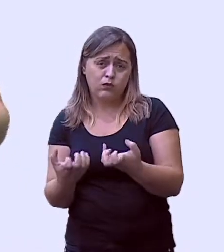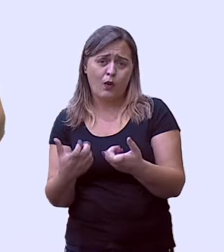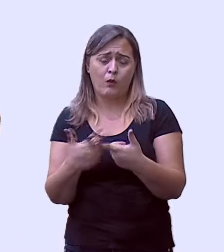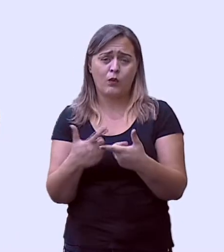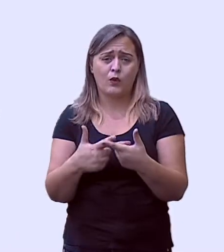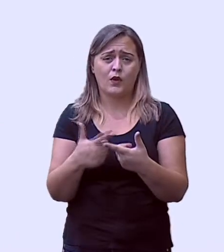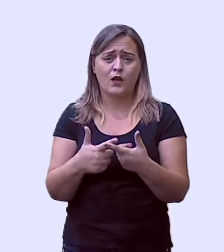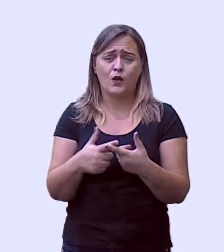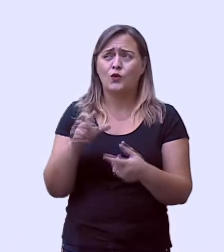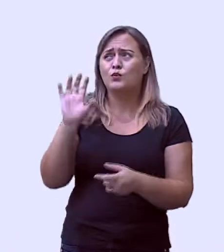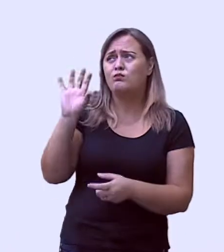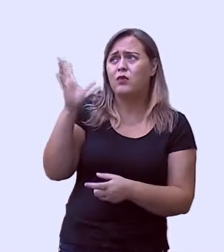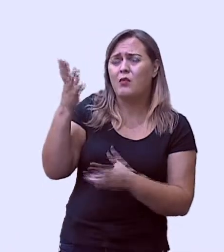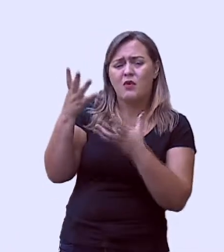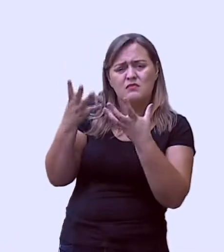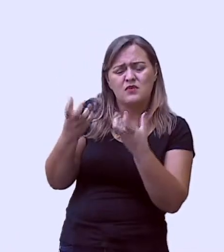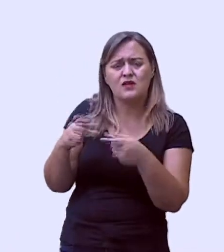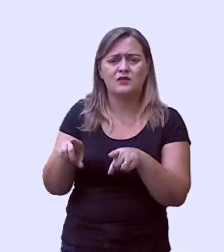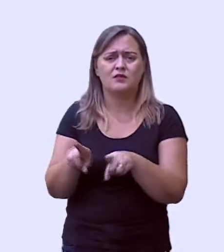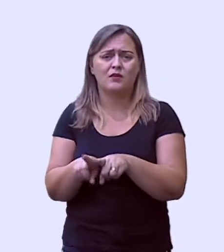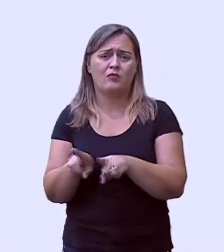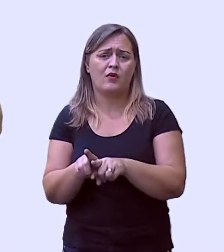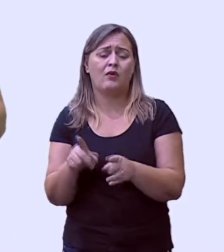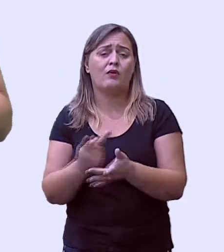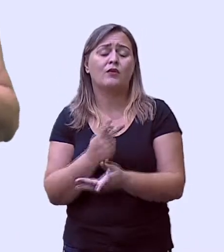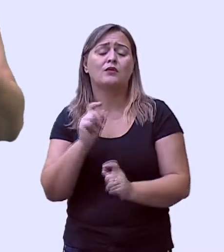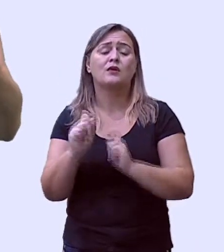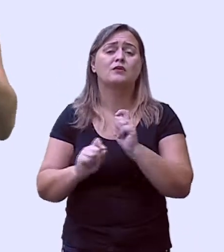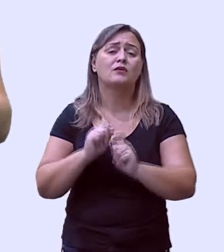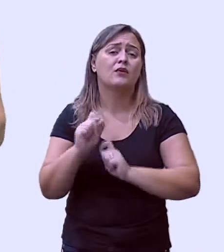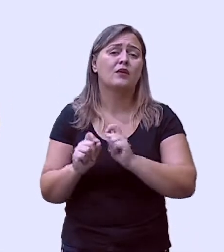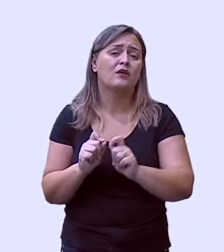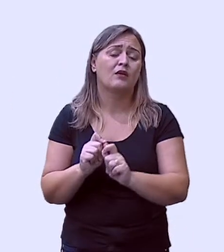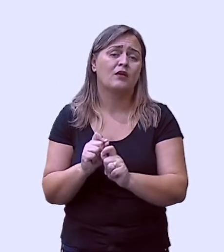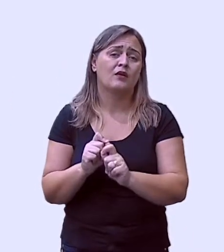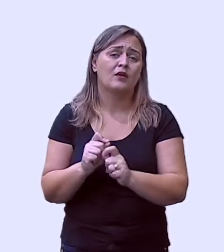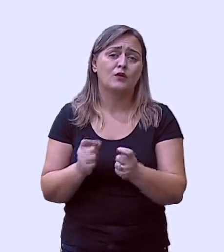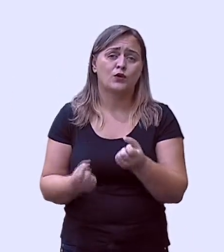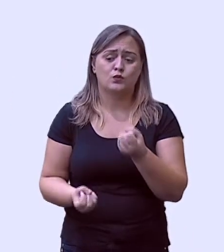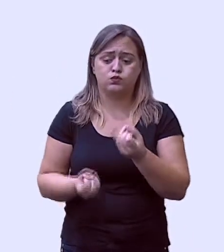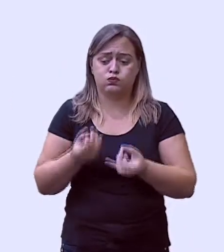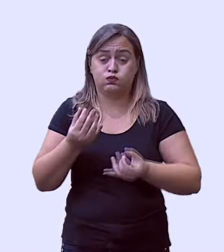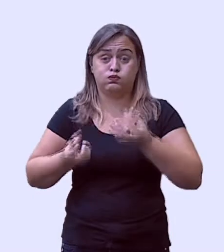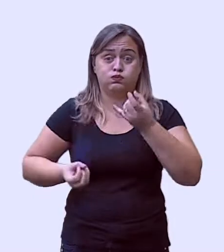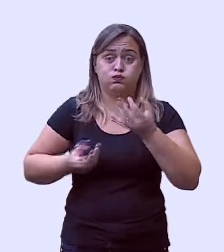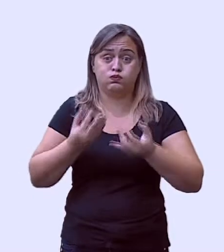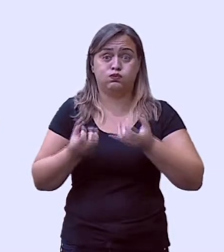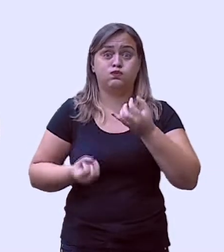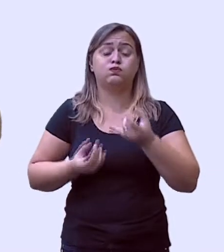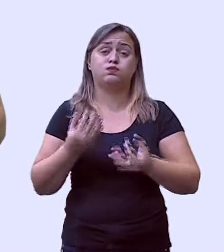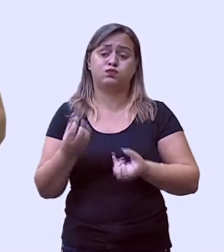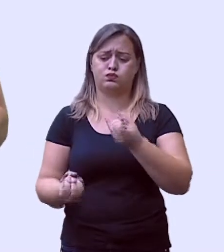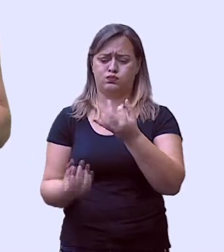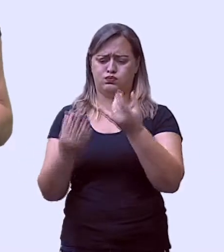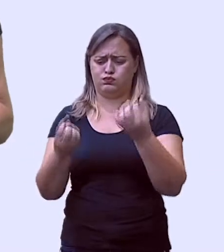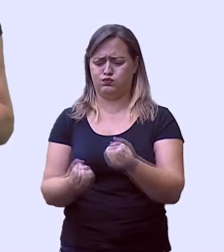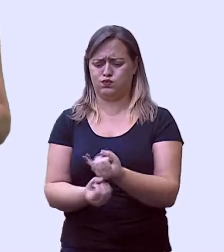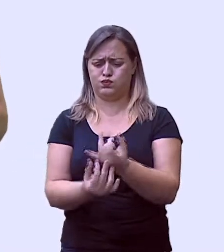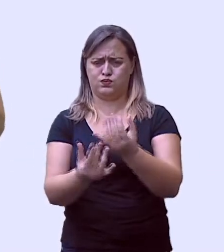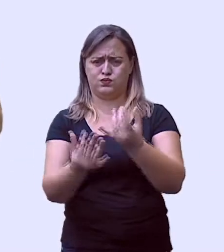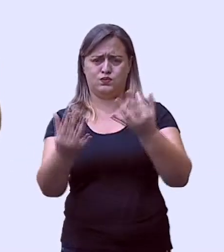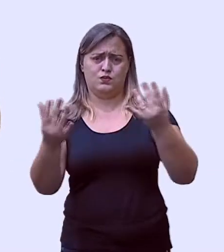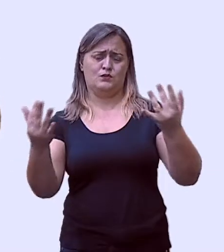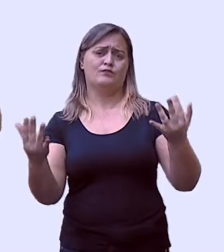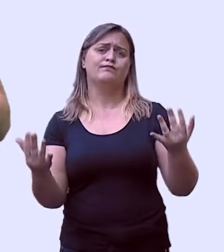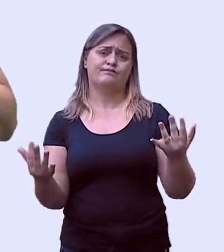provavelmente vão estar propiciando queimadas, vão estar dificultando, a absorção de água para